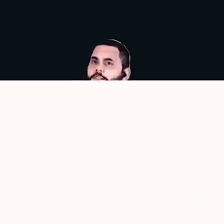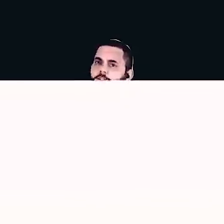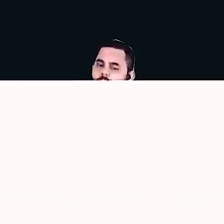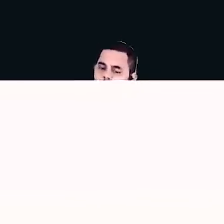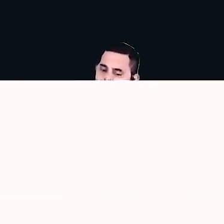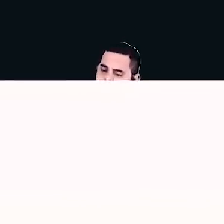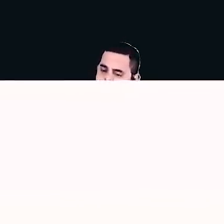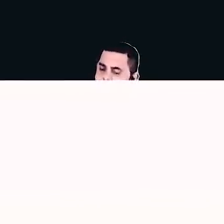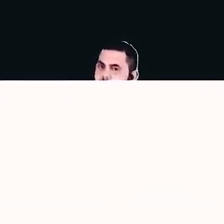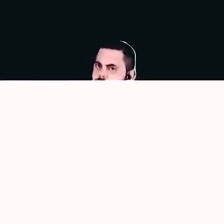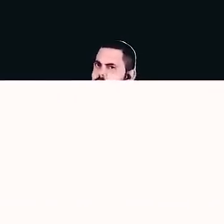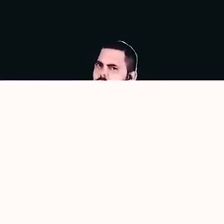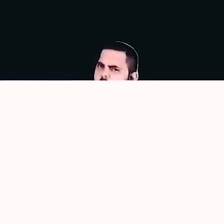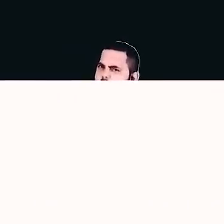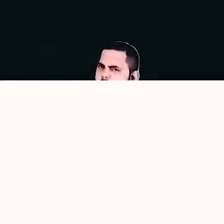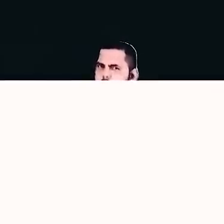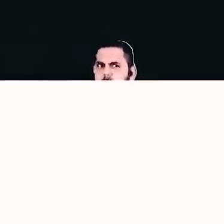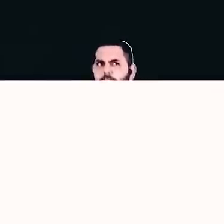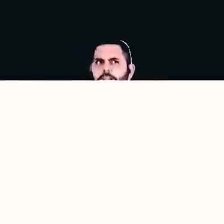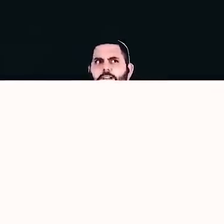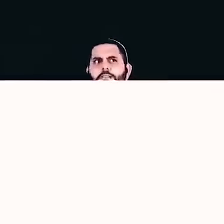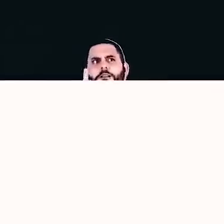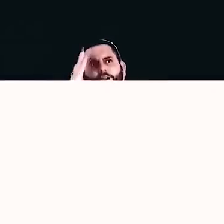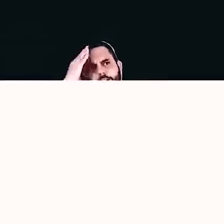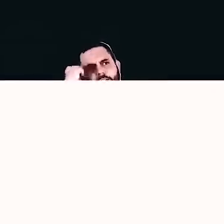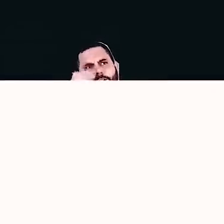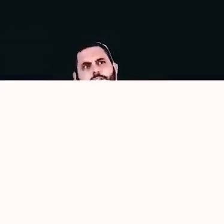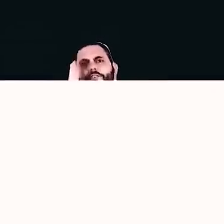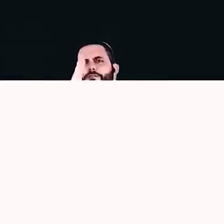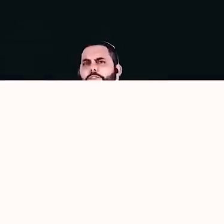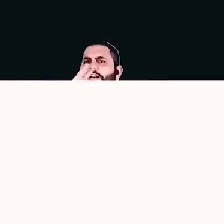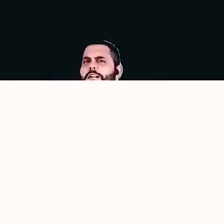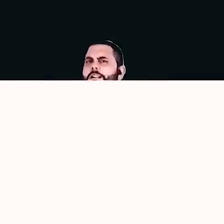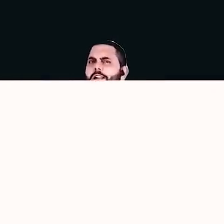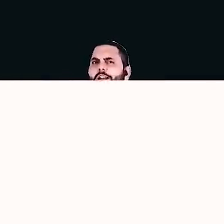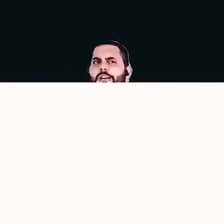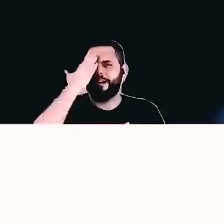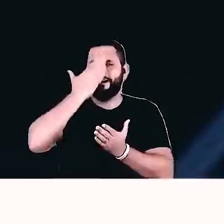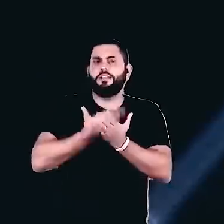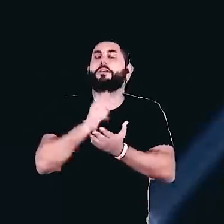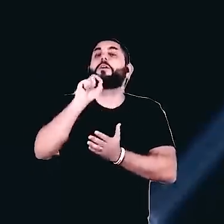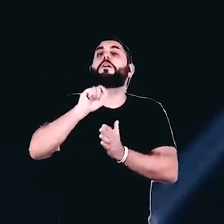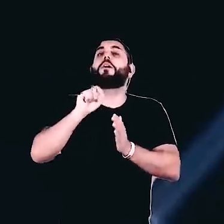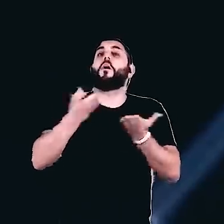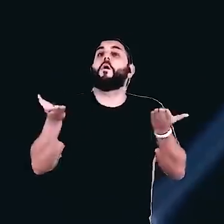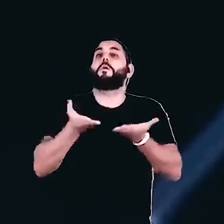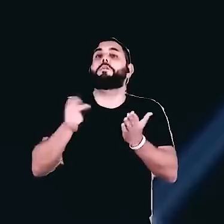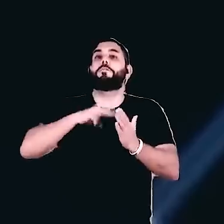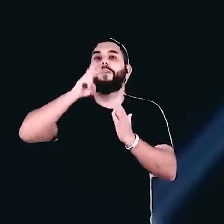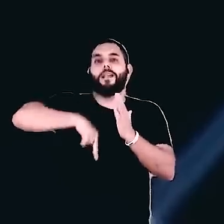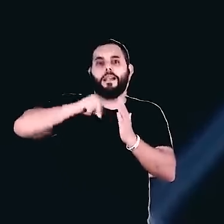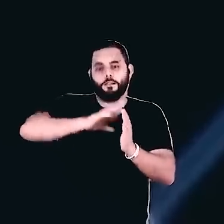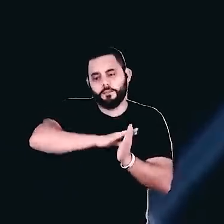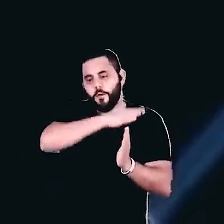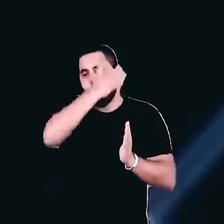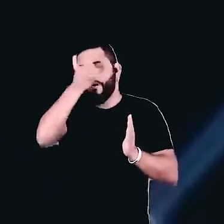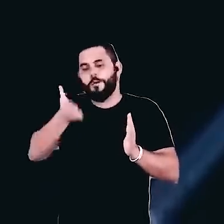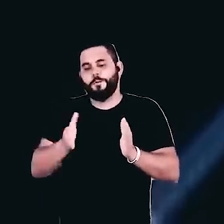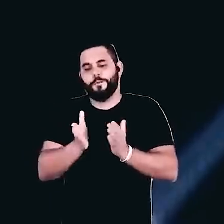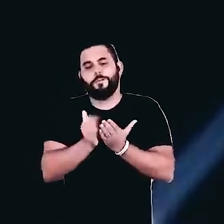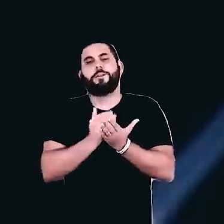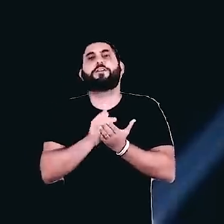se você ainda não leu a Bíblia hoje, eu acredito que você já leu, mas se você não leu, hoje nós vamos ler um livro inteiro da Bíblia. É o livro